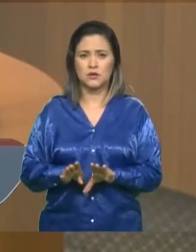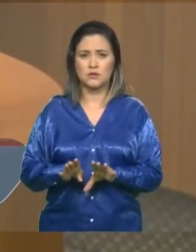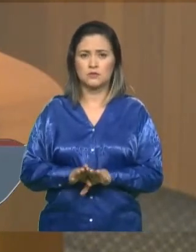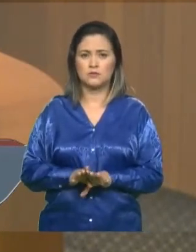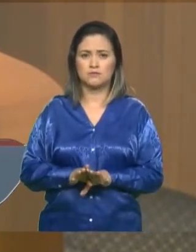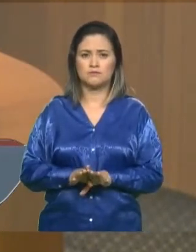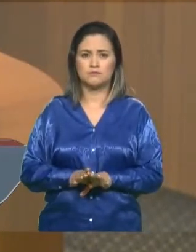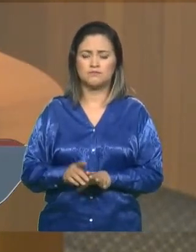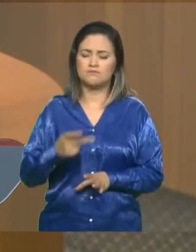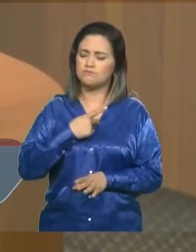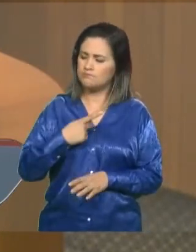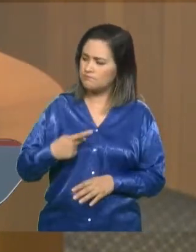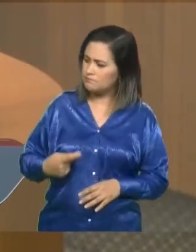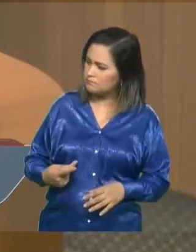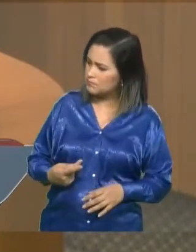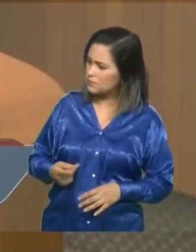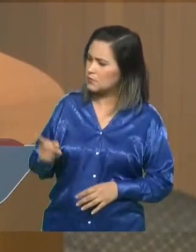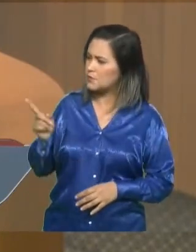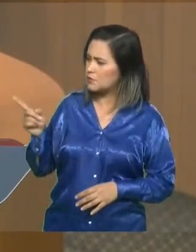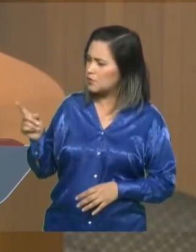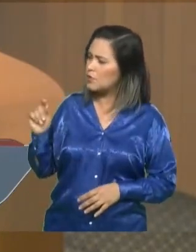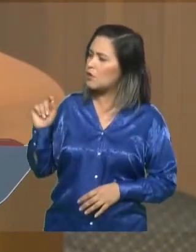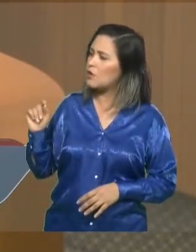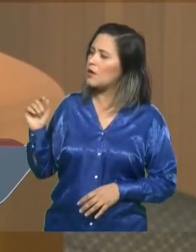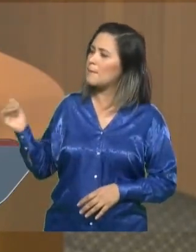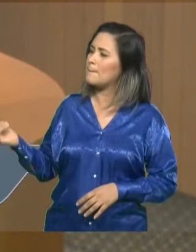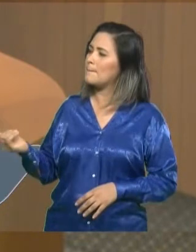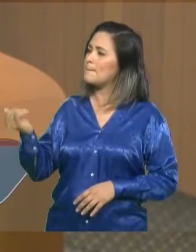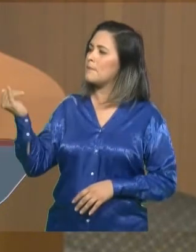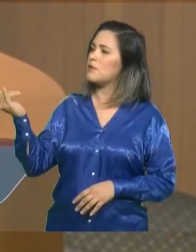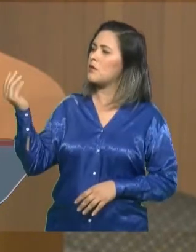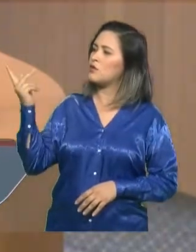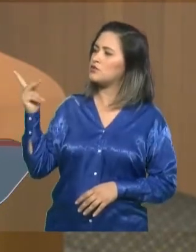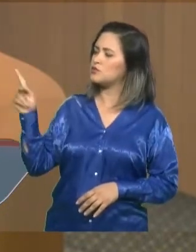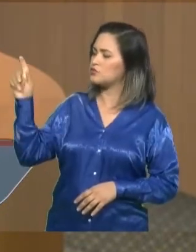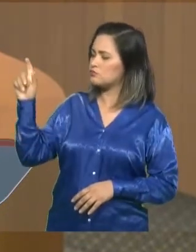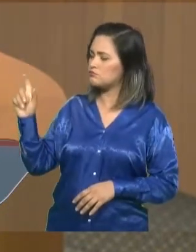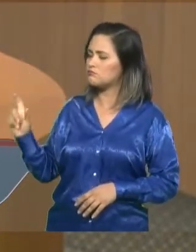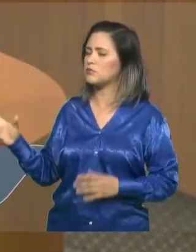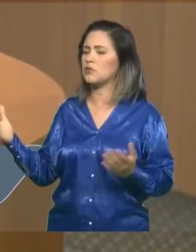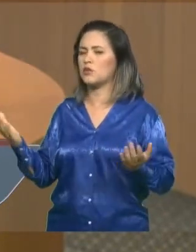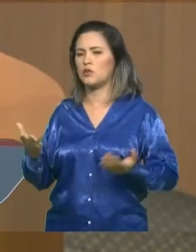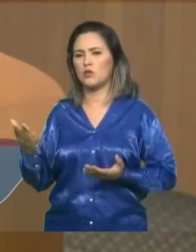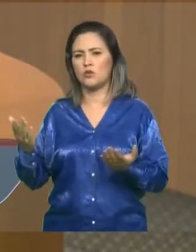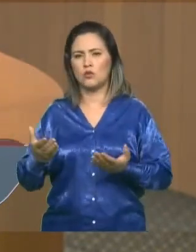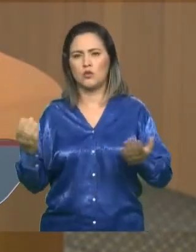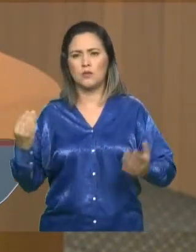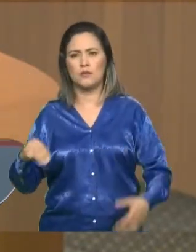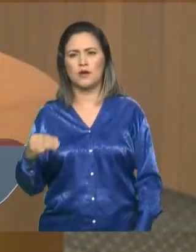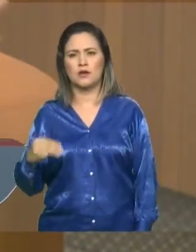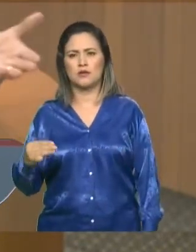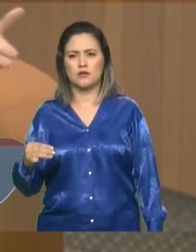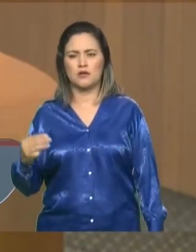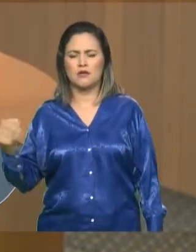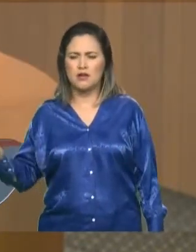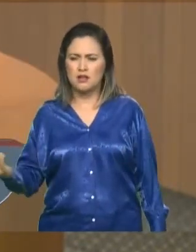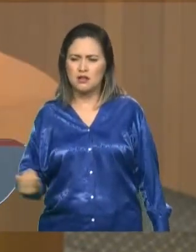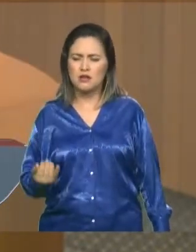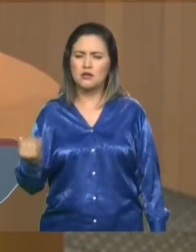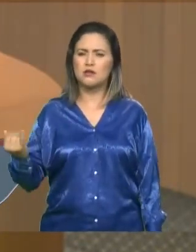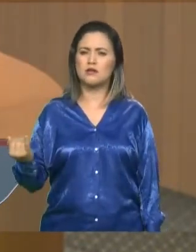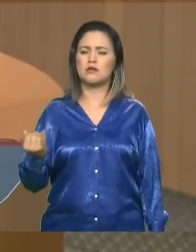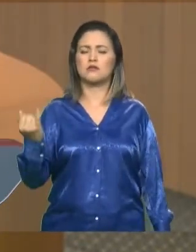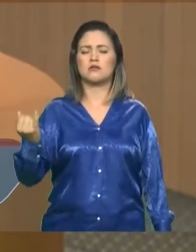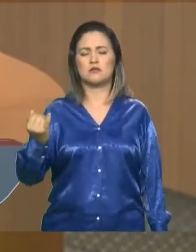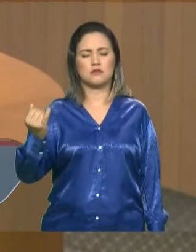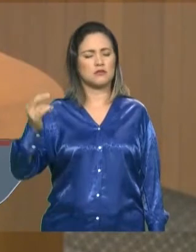que Vossa Excelência tem hoje no Maranhão. Não só na liderança nesta casa, que é uma pessoa respeitada por